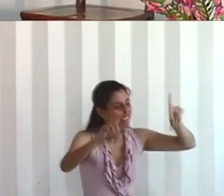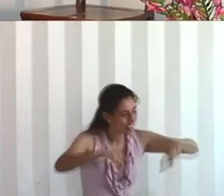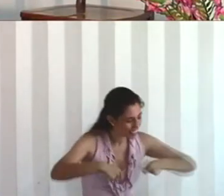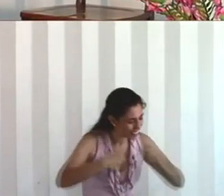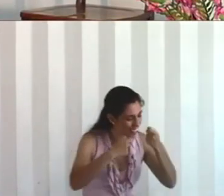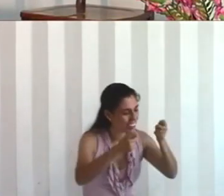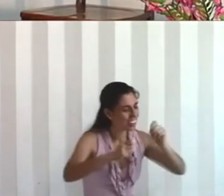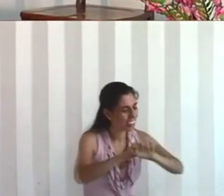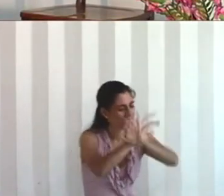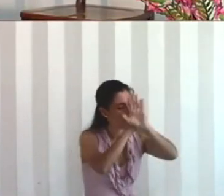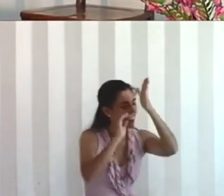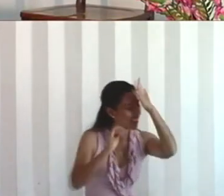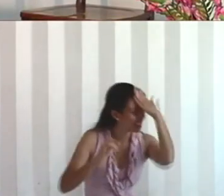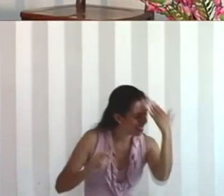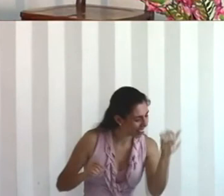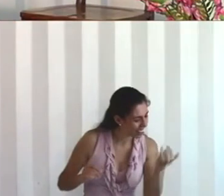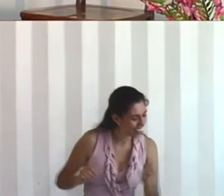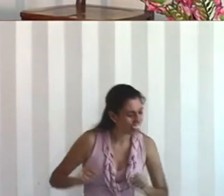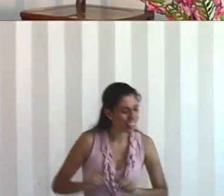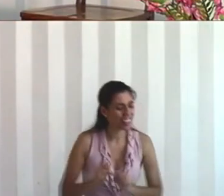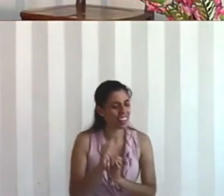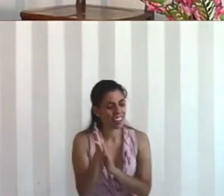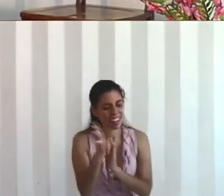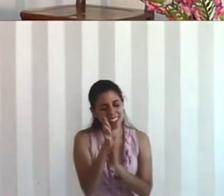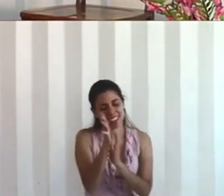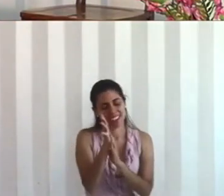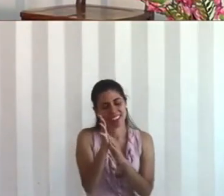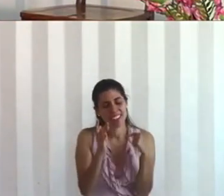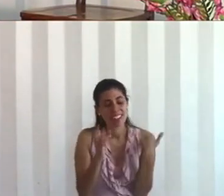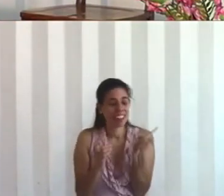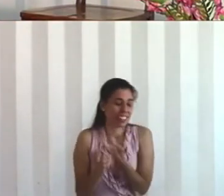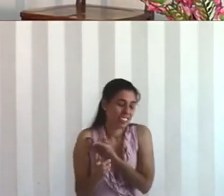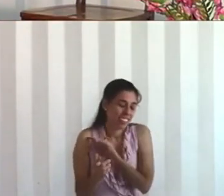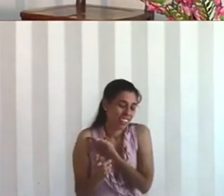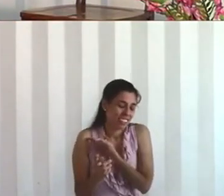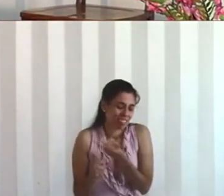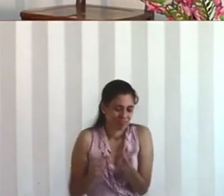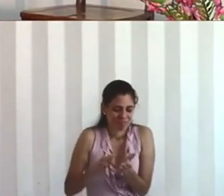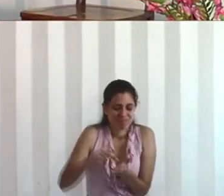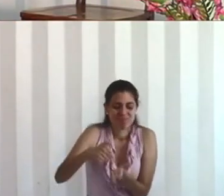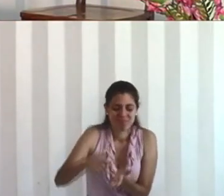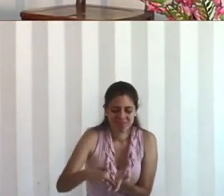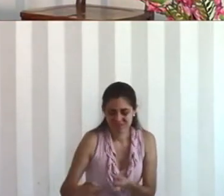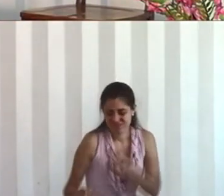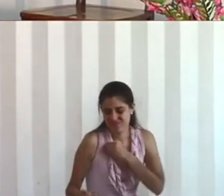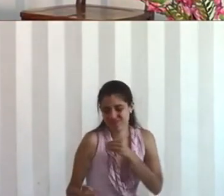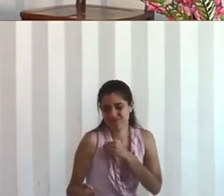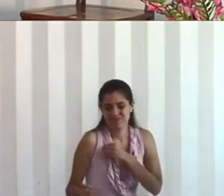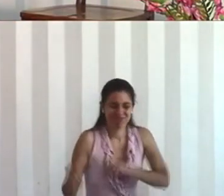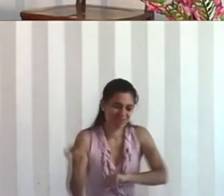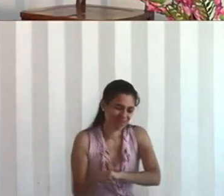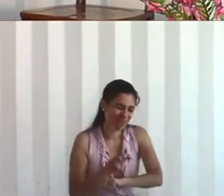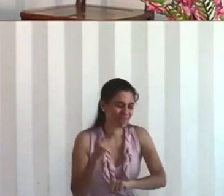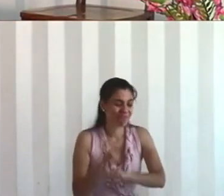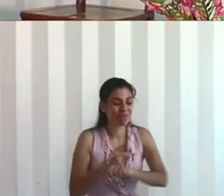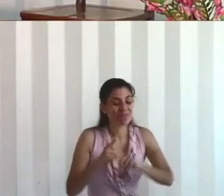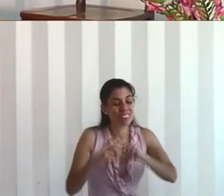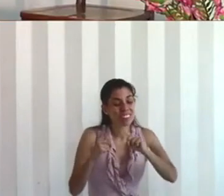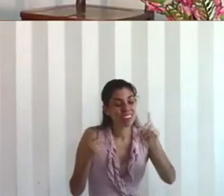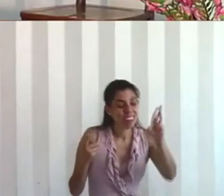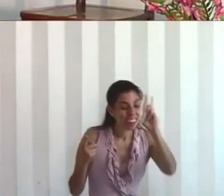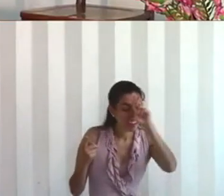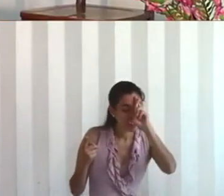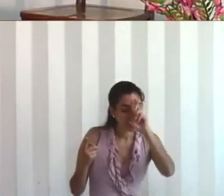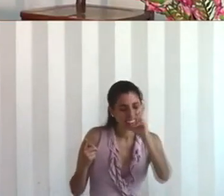Senhor, a despeito de que ainda tropeçamos, falhamos, o Senhor tem um olhar de misericórdia. O Senhor é o